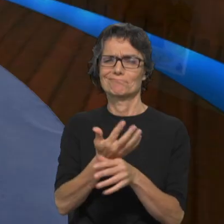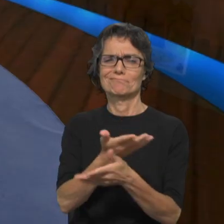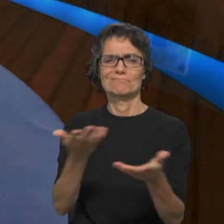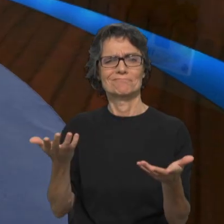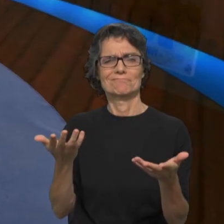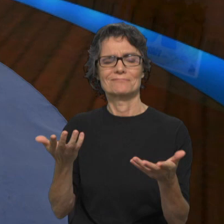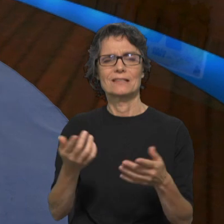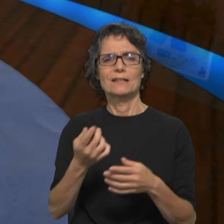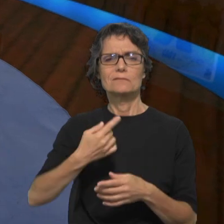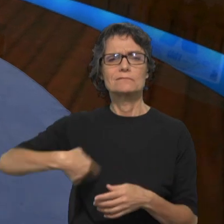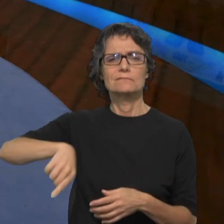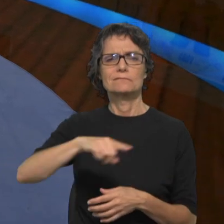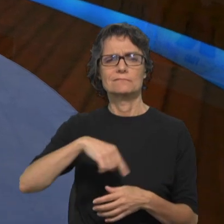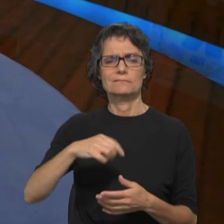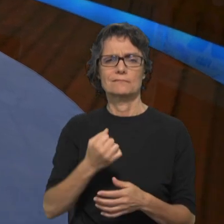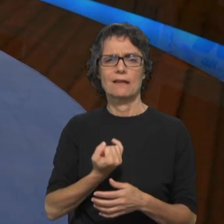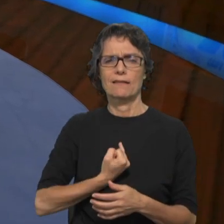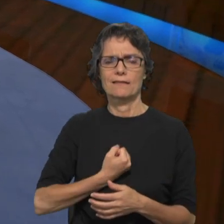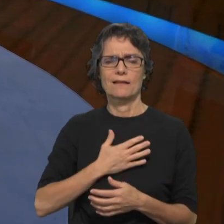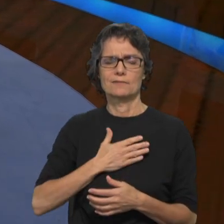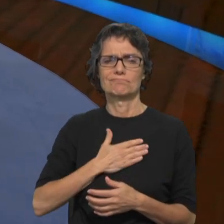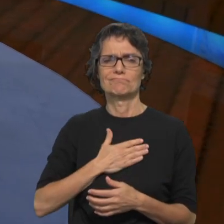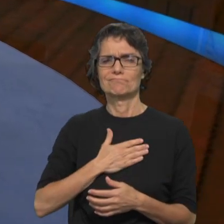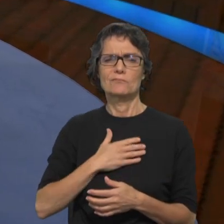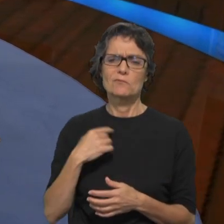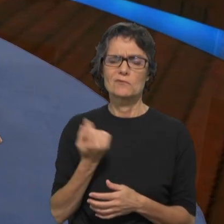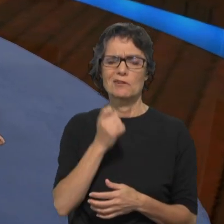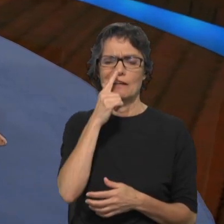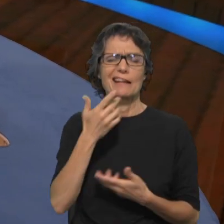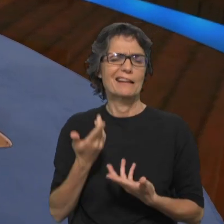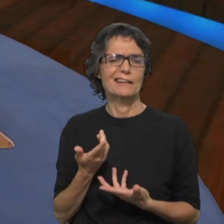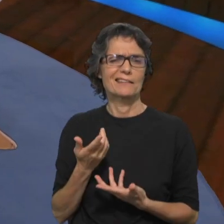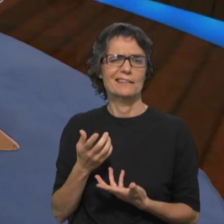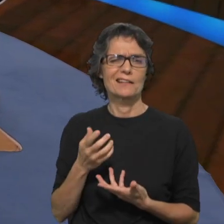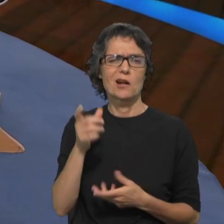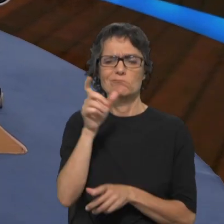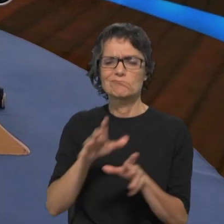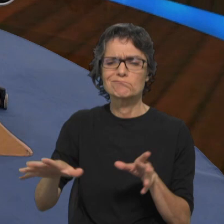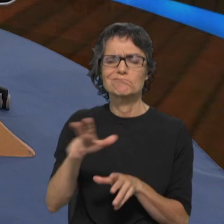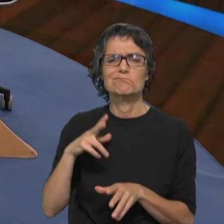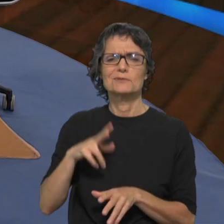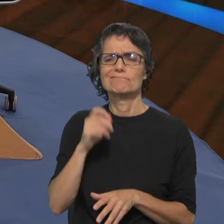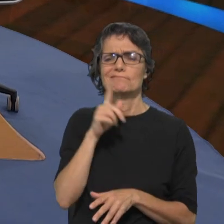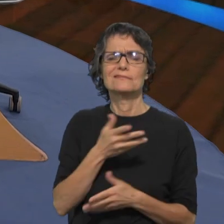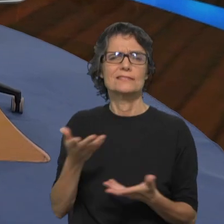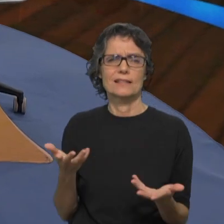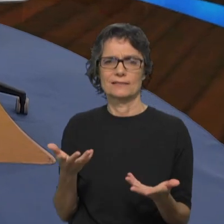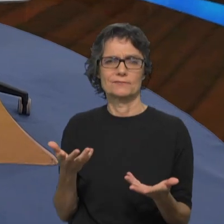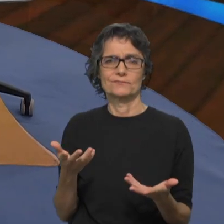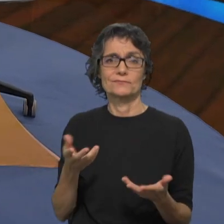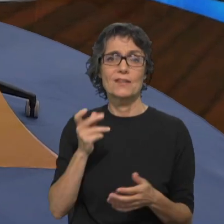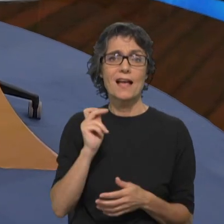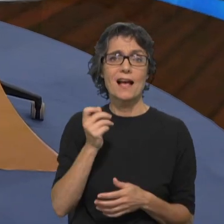a nossa identidade, Rita Almeida de Carvalho, quem somos nós? Que povo é este, não é? Que a 50 anos